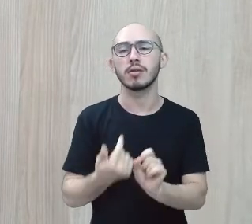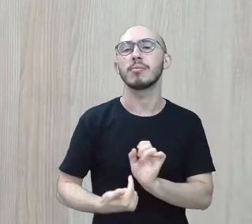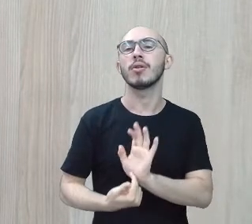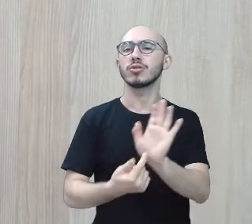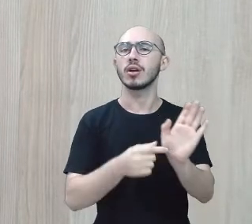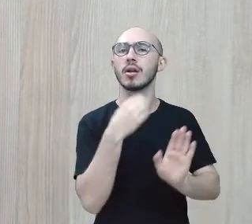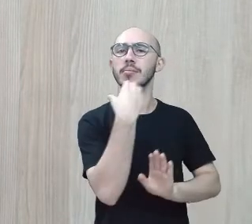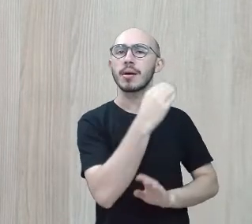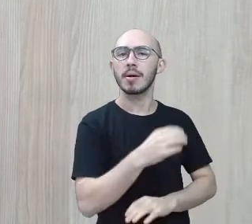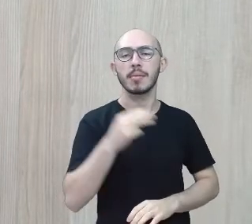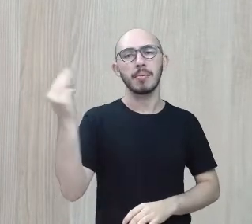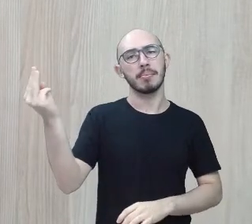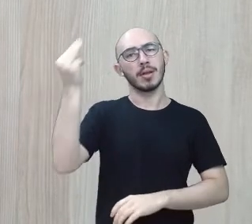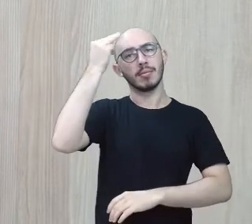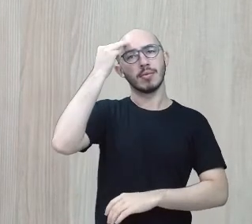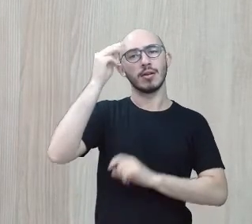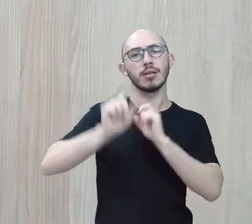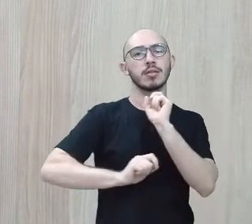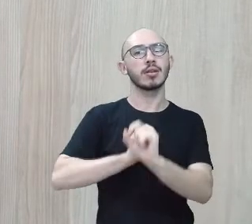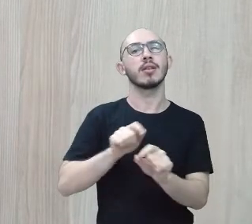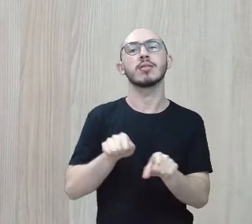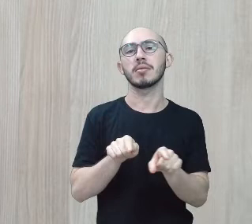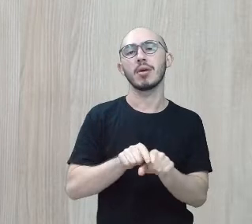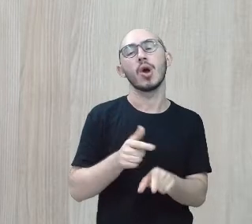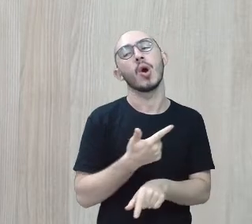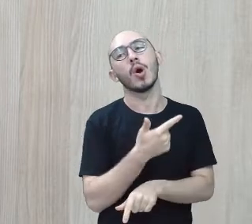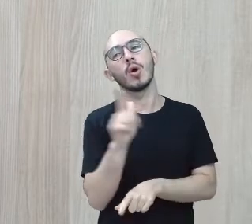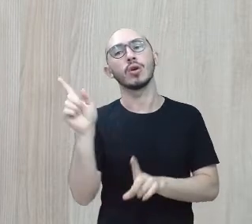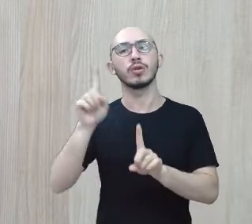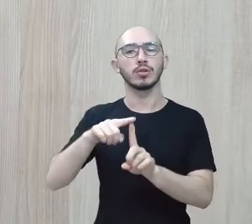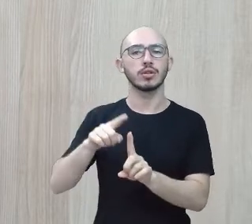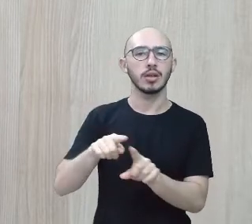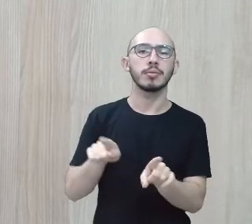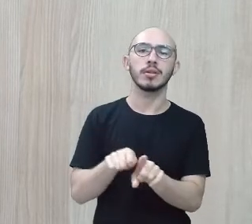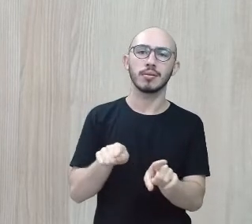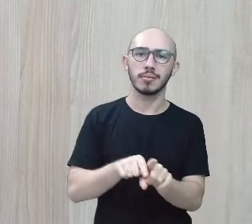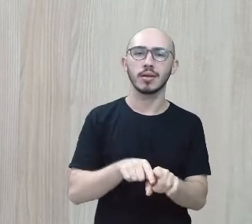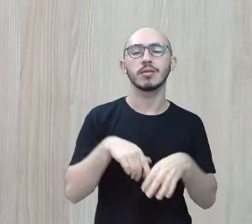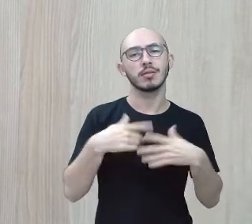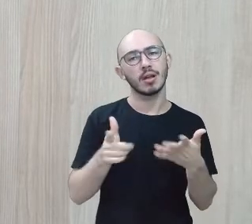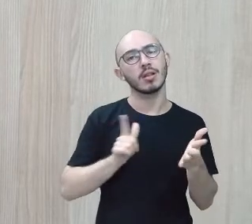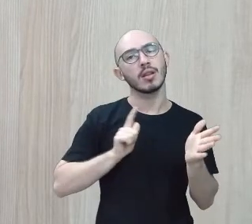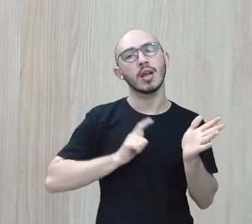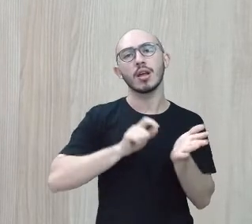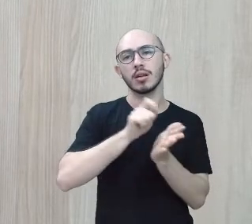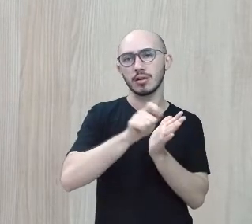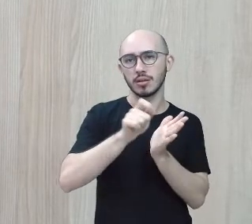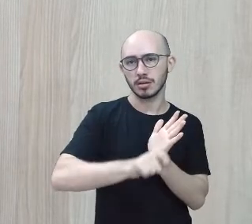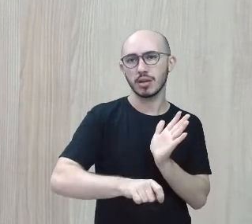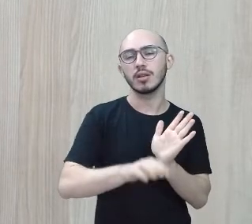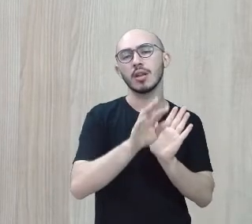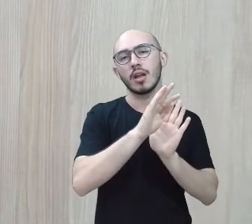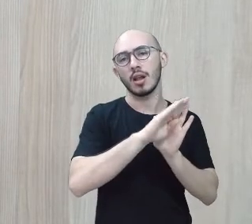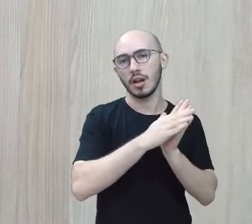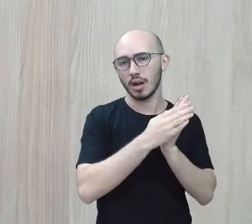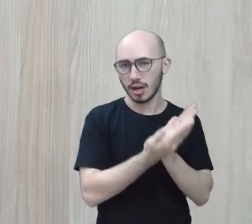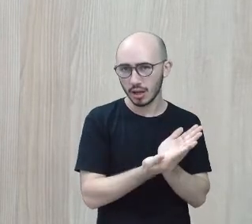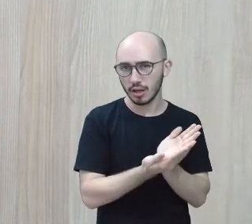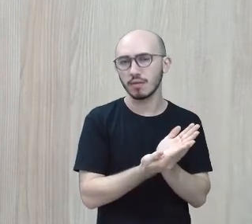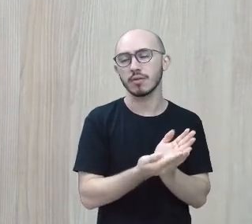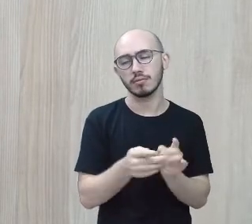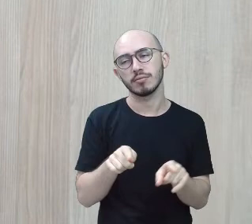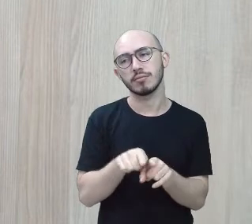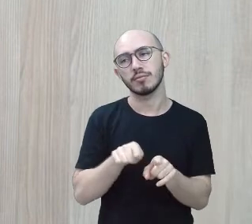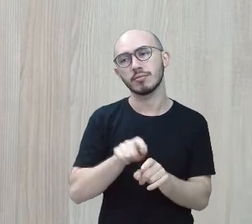deixando memória de outras formas possíveis, além da biografia que é escrita em formato de romance, que é escrita em formato de